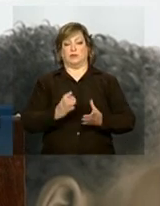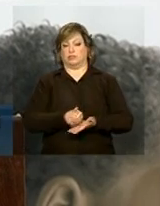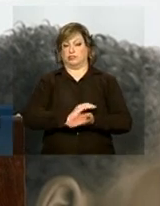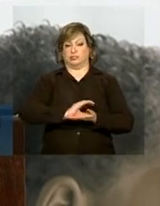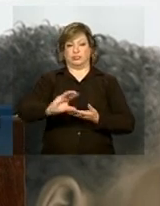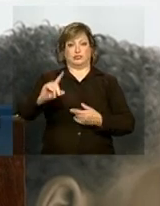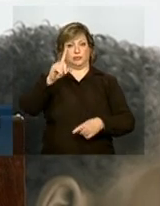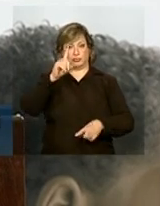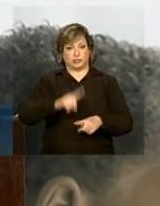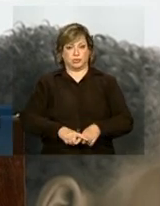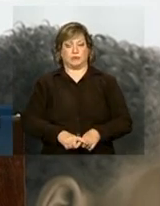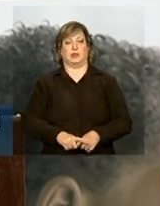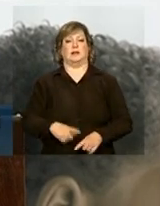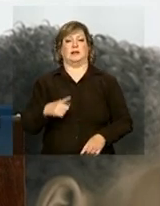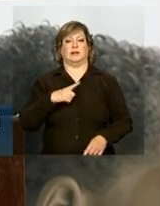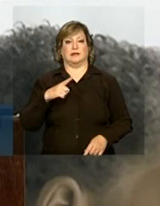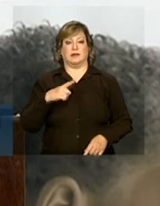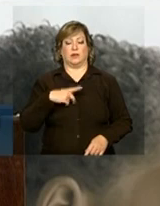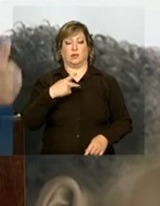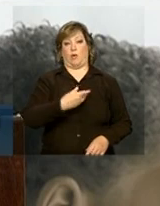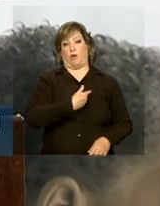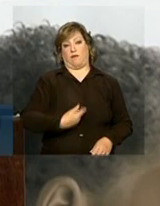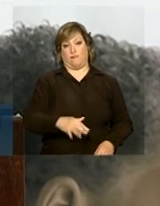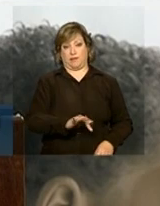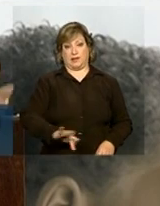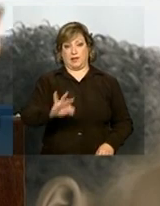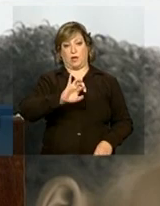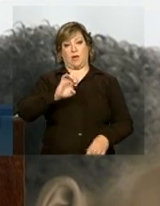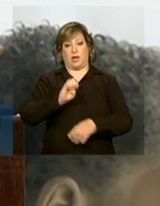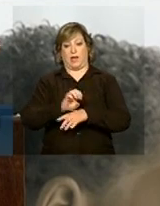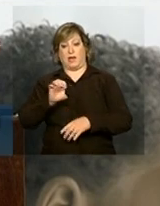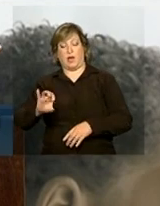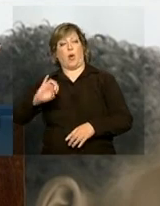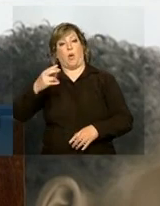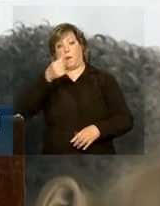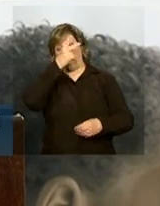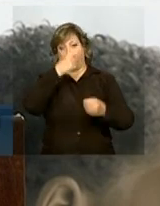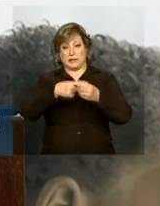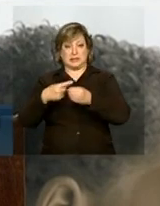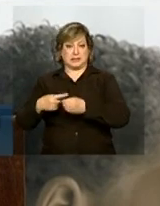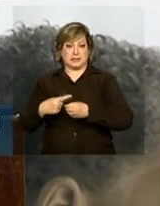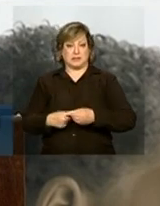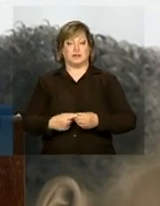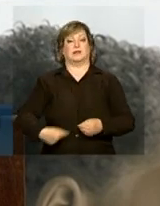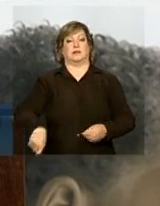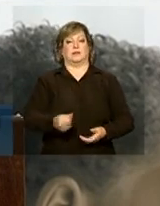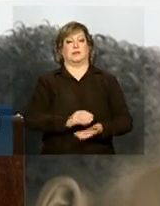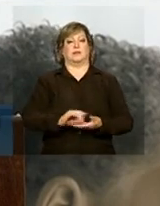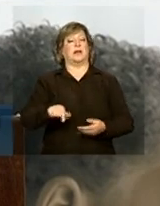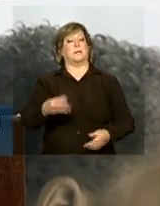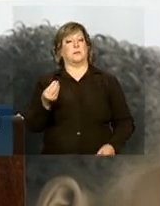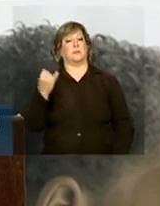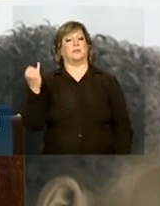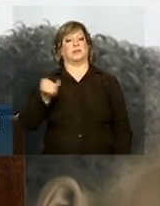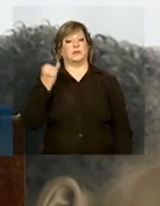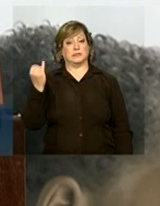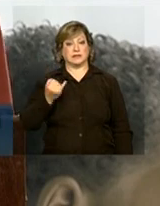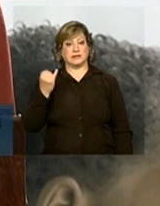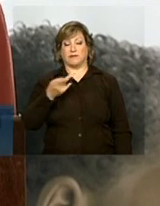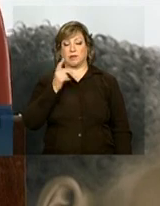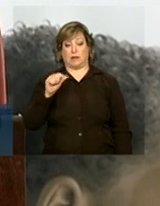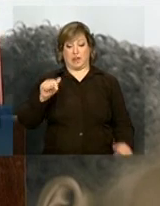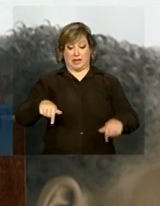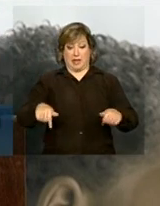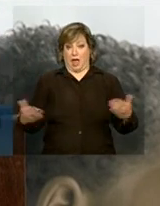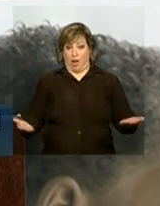sejam eles devidos ao governo federal, ao estado ou aos municípios. E aí é muito importante dizer que o daqui